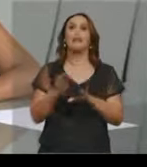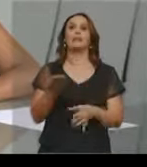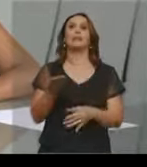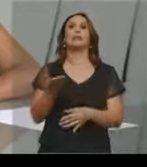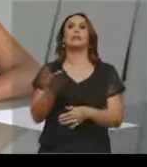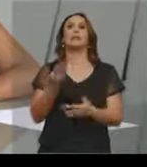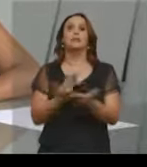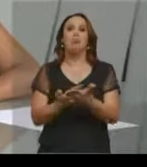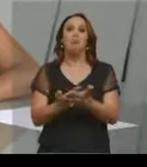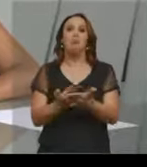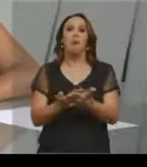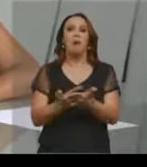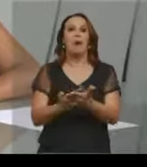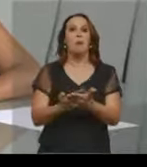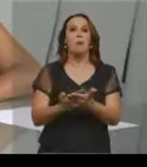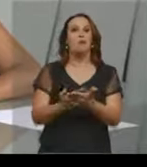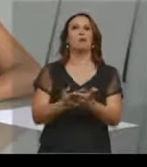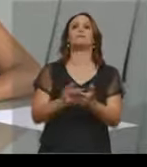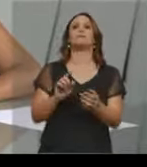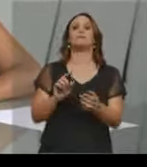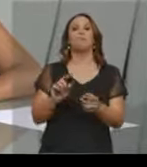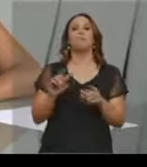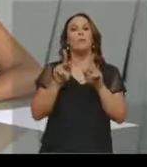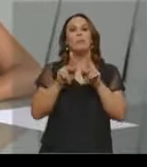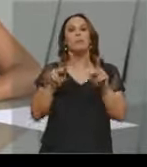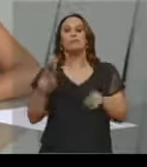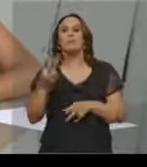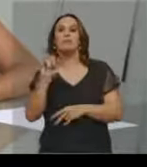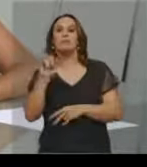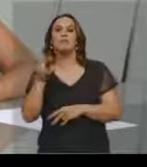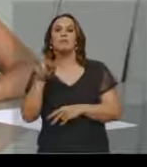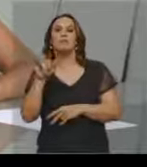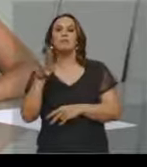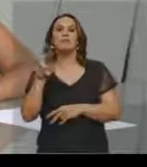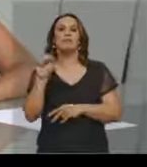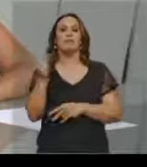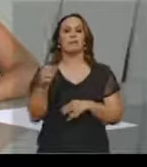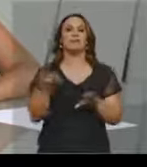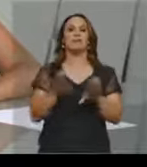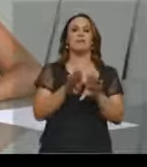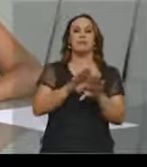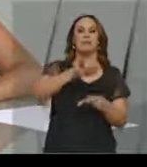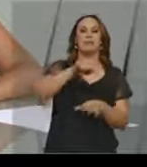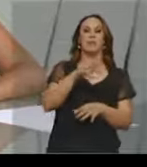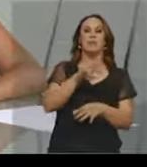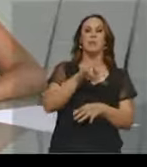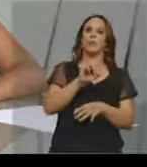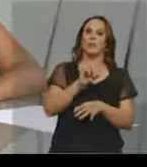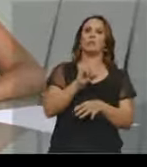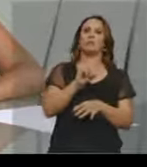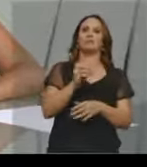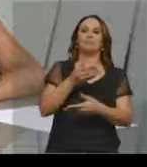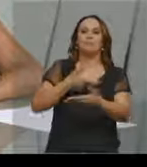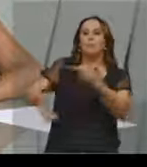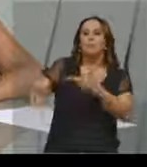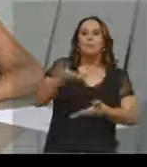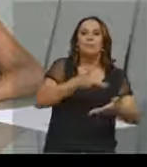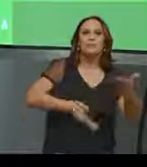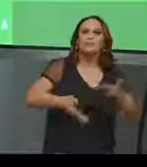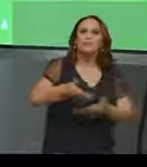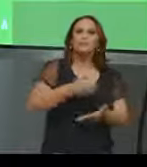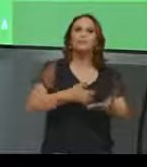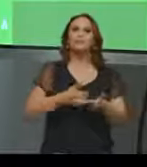Vinícius e o professor Júlio, onde nós falamos um pouquinho sobre um método, né, de análise de DNA que foi bem bacana. E